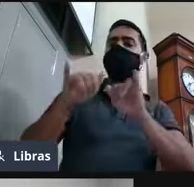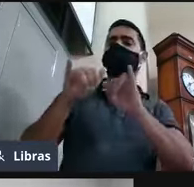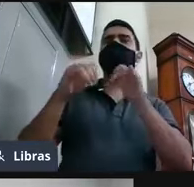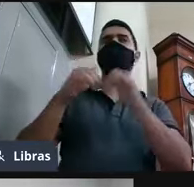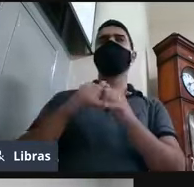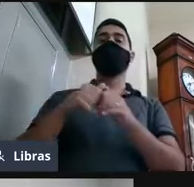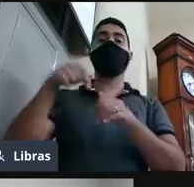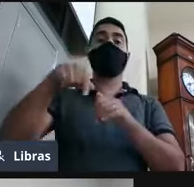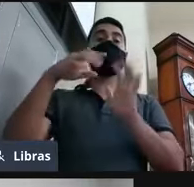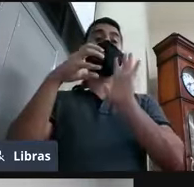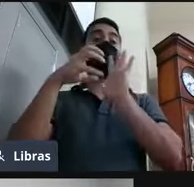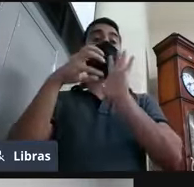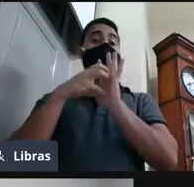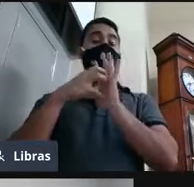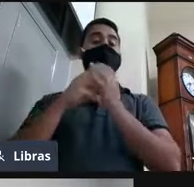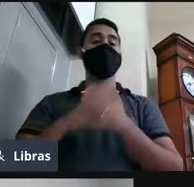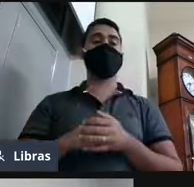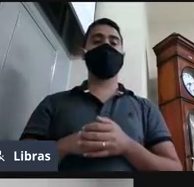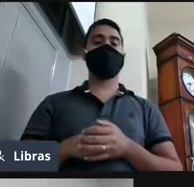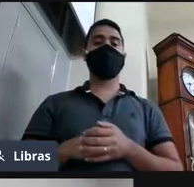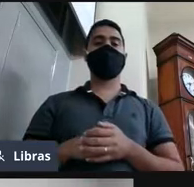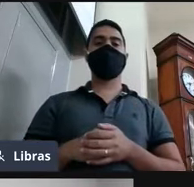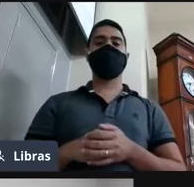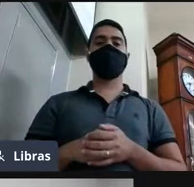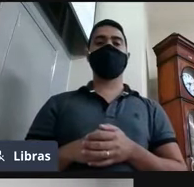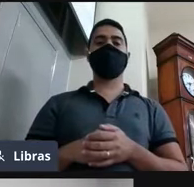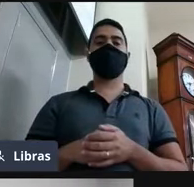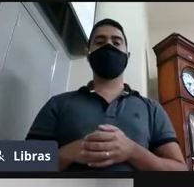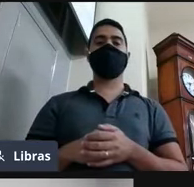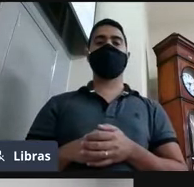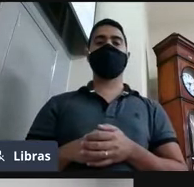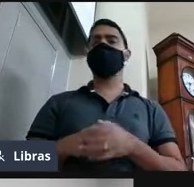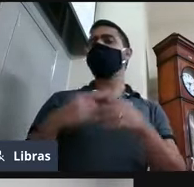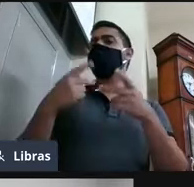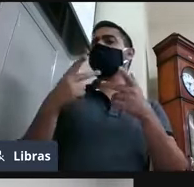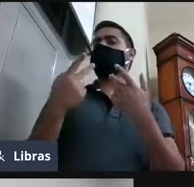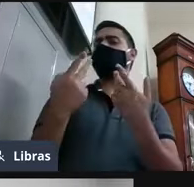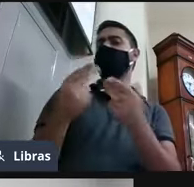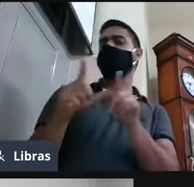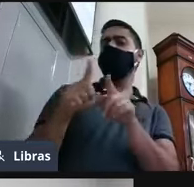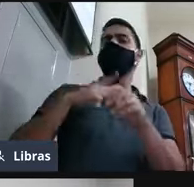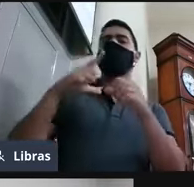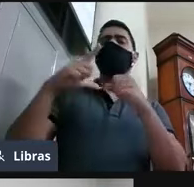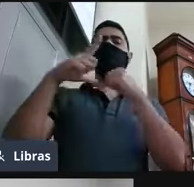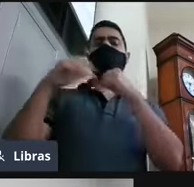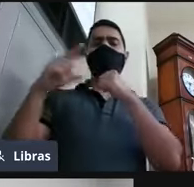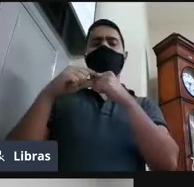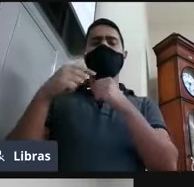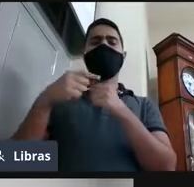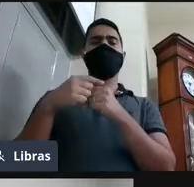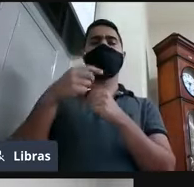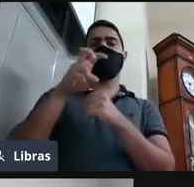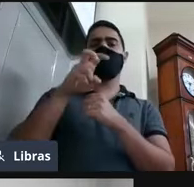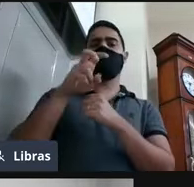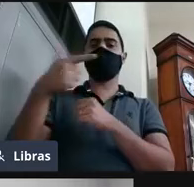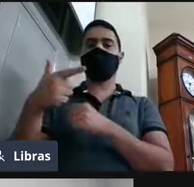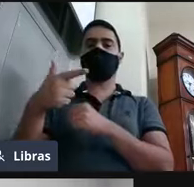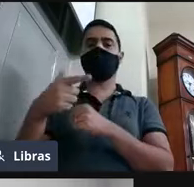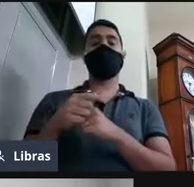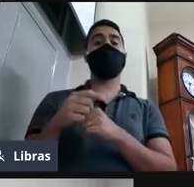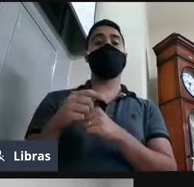nesta Casa Legislativa, com fulcro no artigo 51, no artigo 32 da Lei Orgânica.